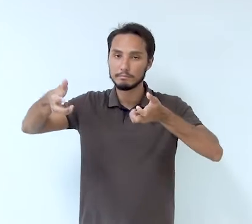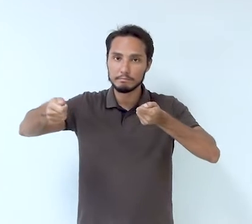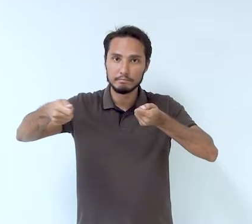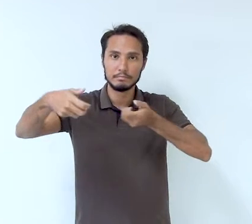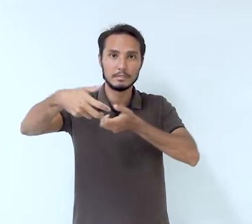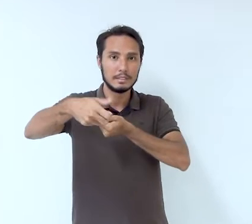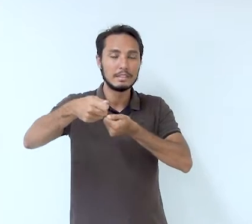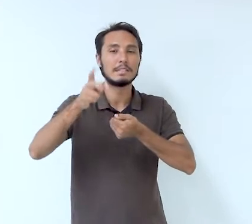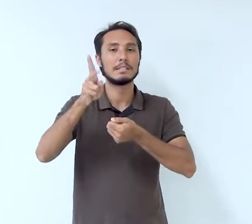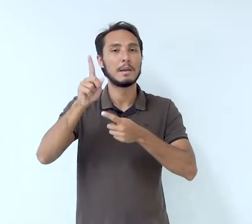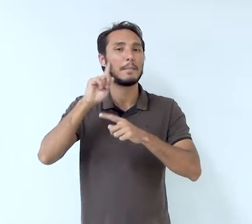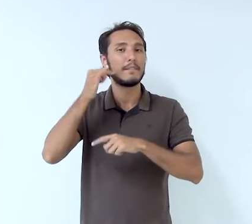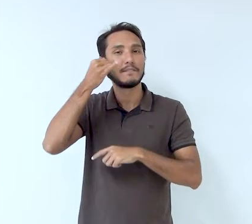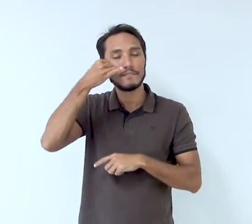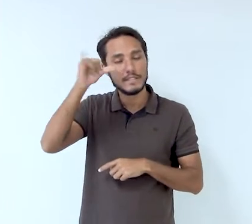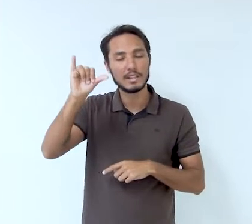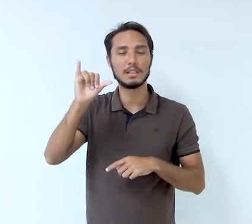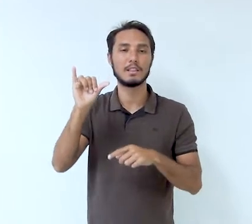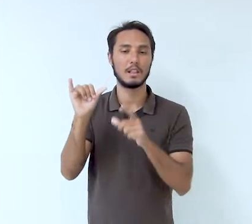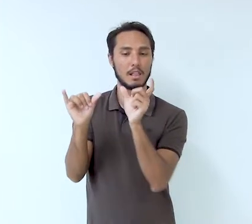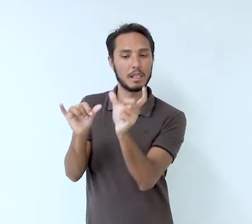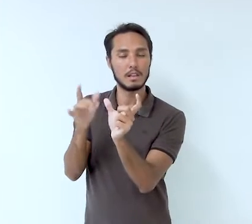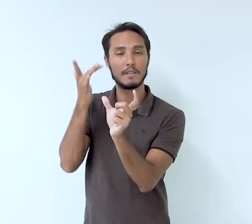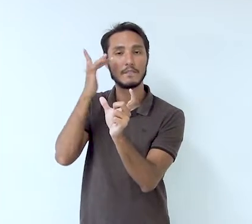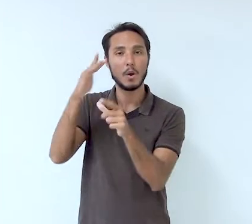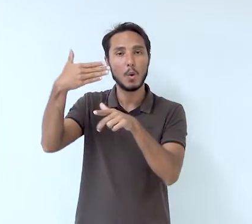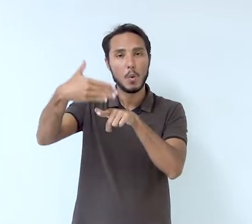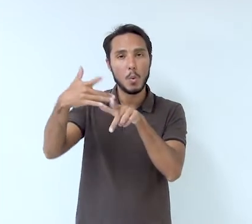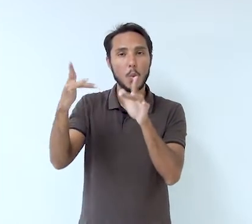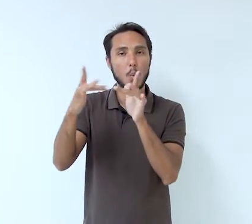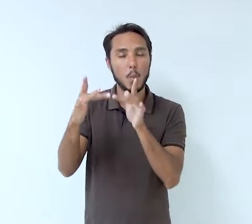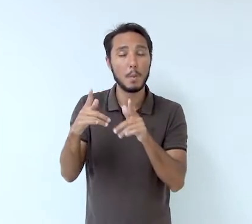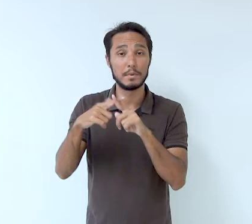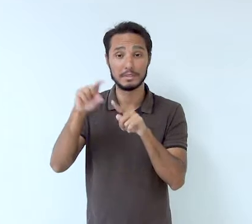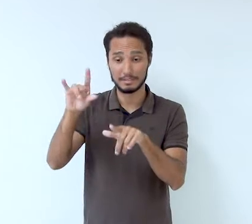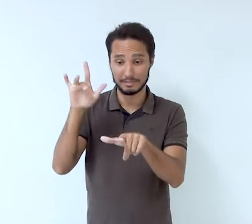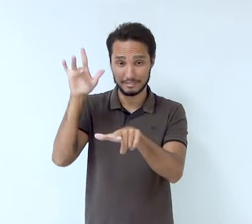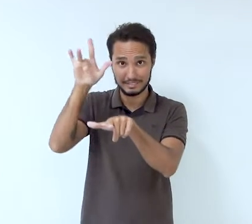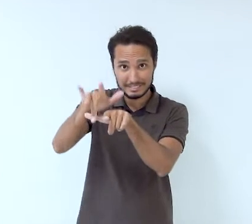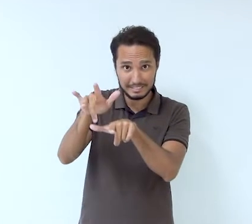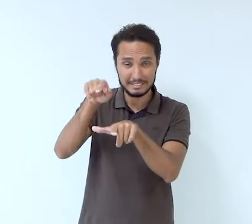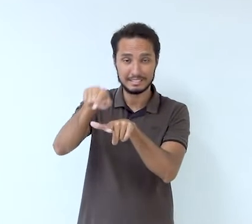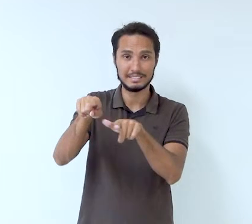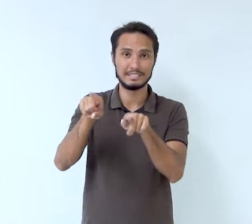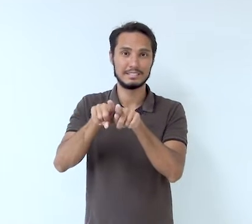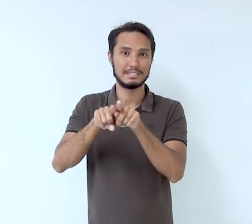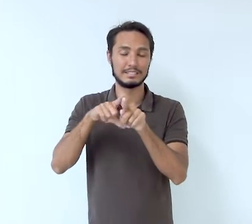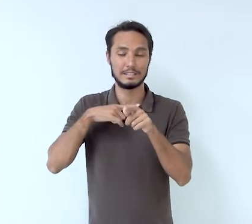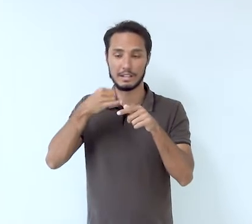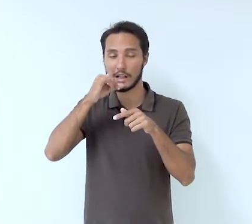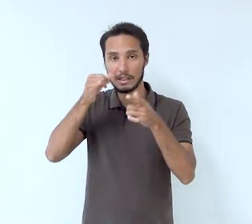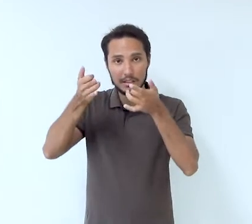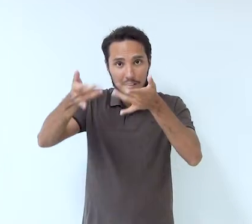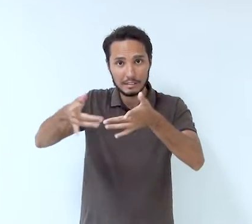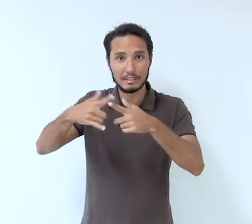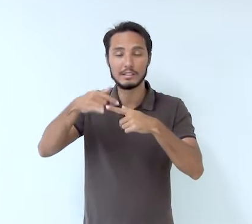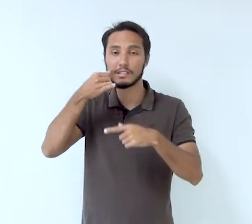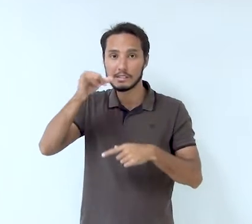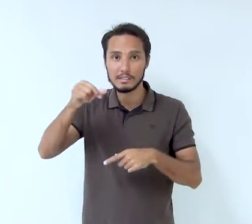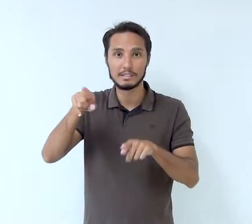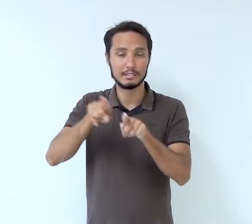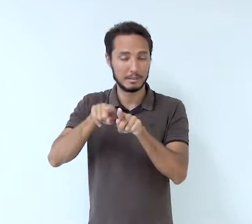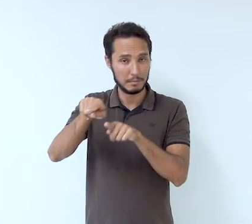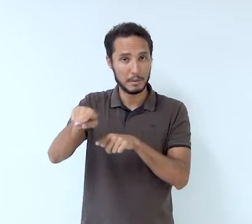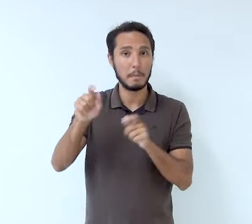pelas bordas, evitando, né, tocar os contatos, né, porque só esse toque, além da descarga de